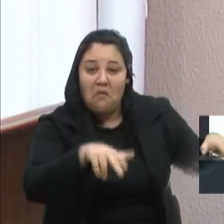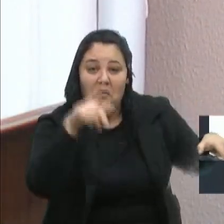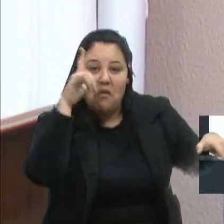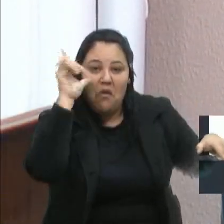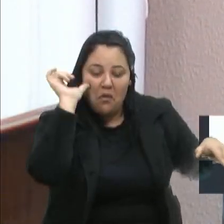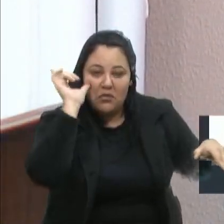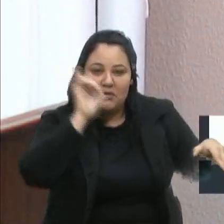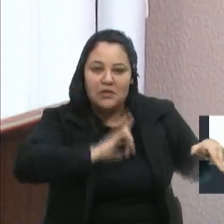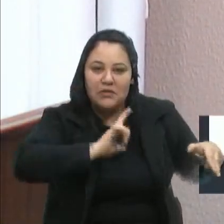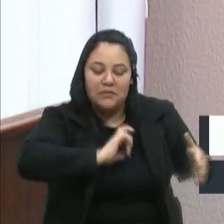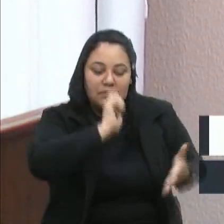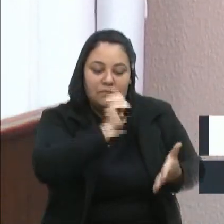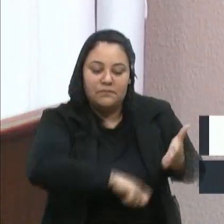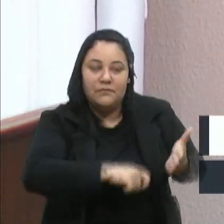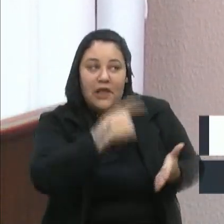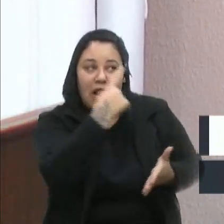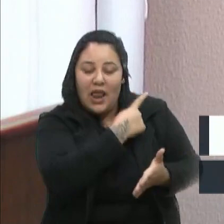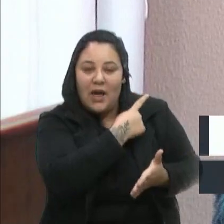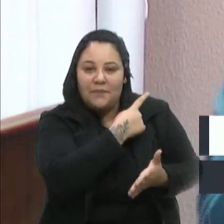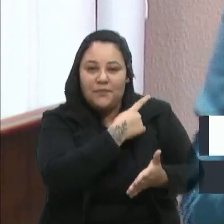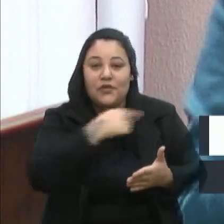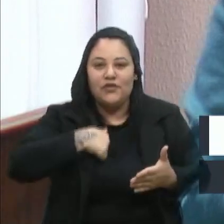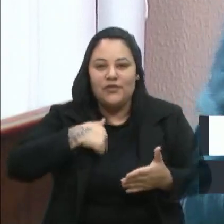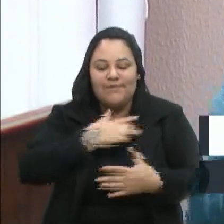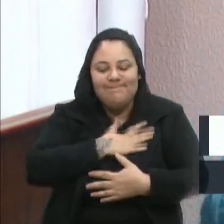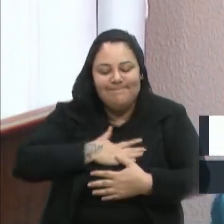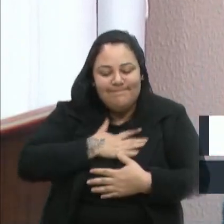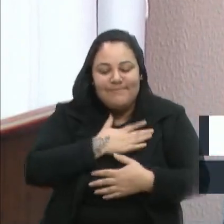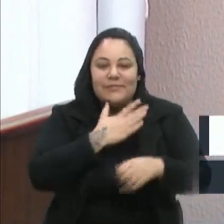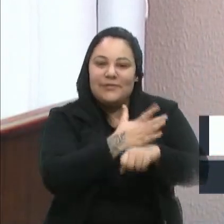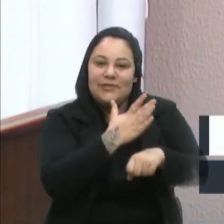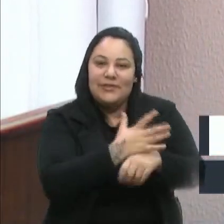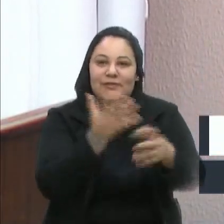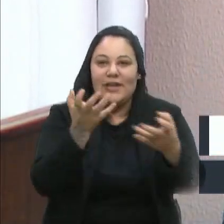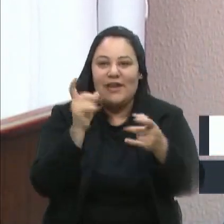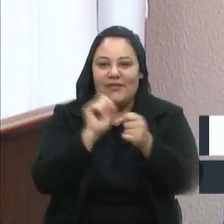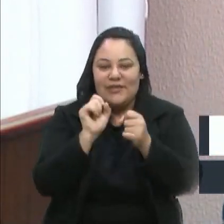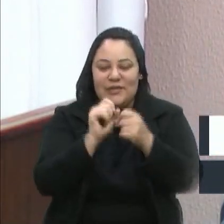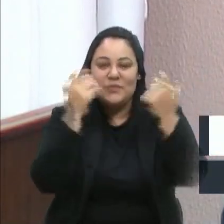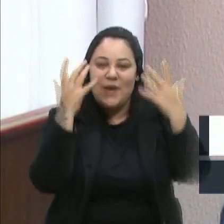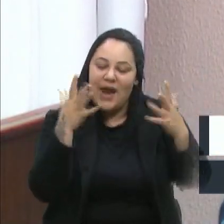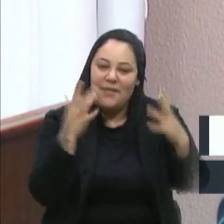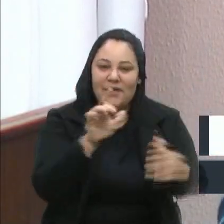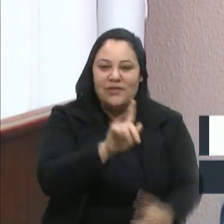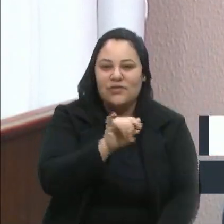ali no Quinta São Luís. Eu tive a alegria de participar, então quero fazer esse voto de congratulações ao Gilmar,